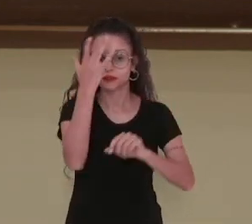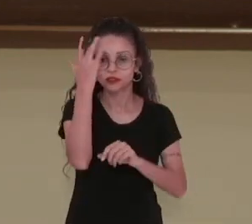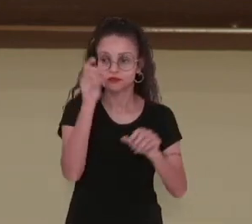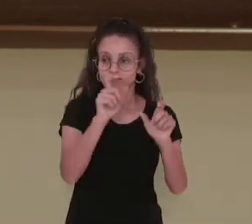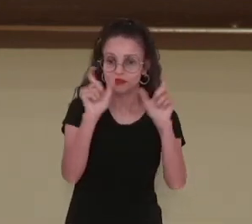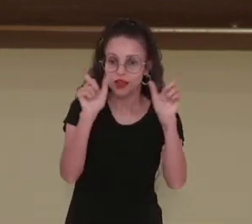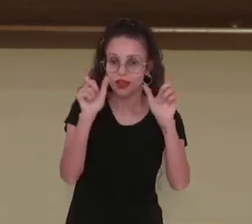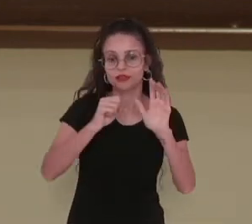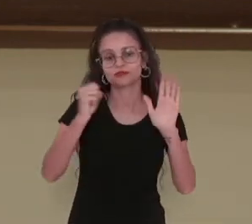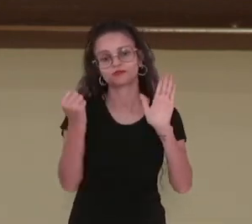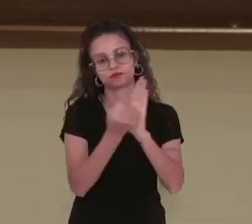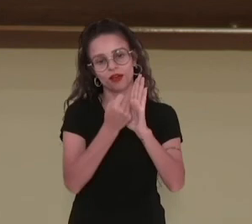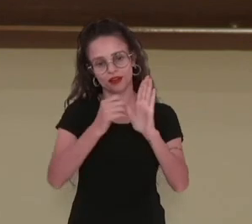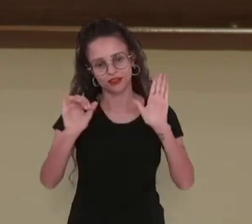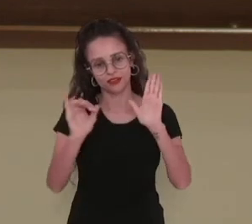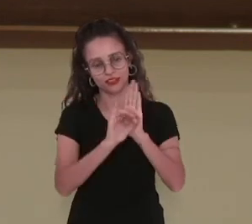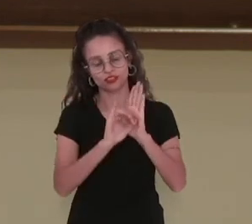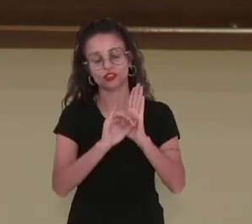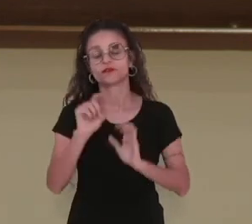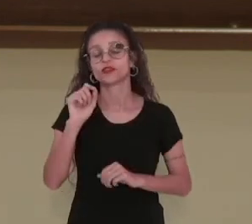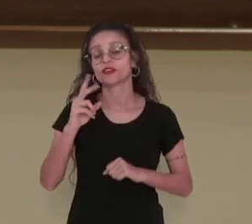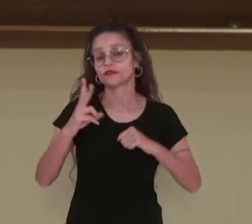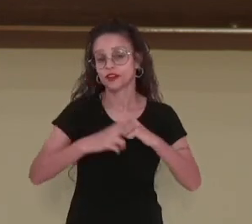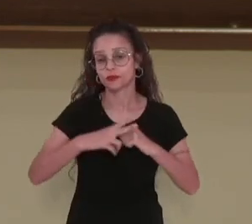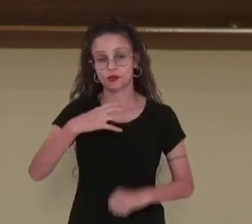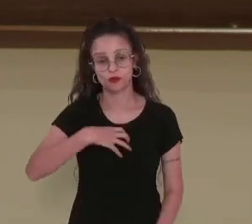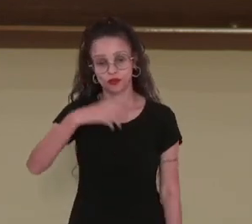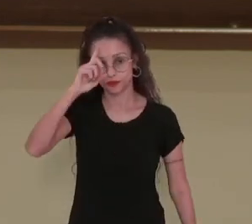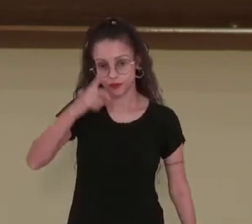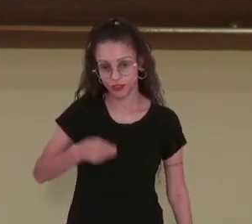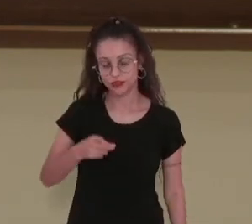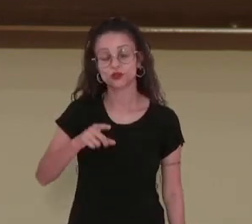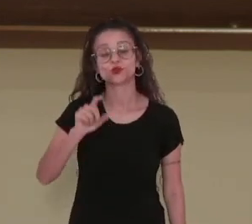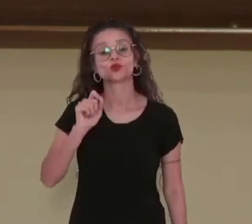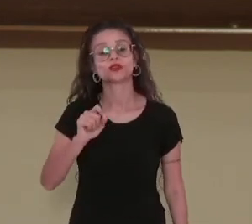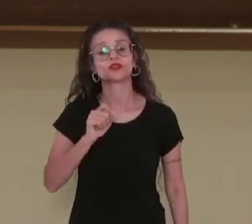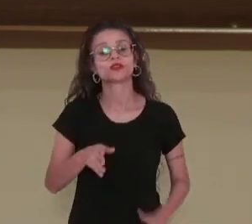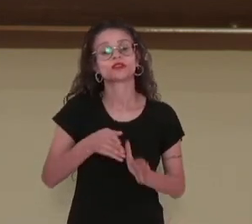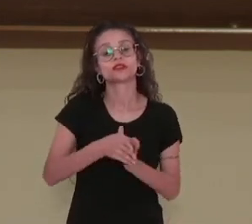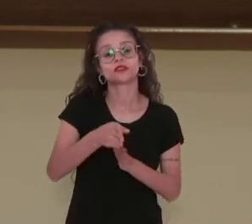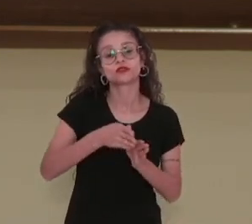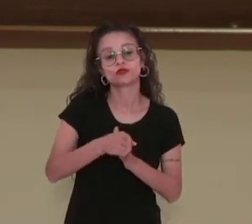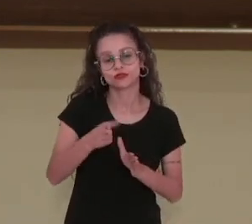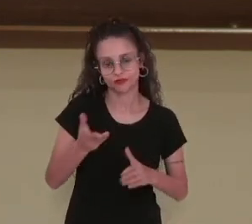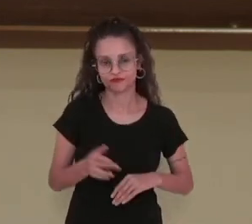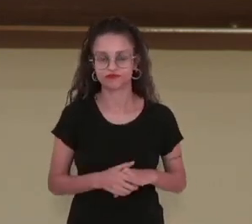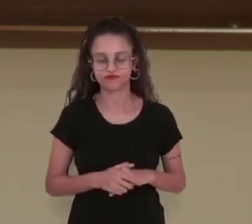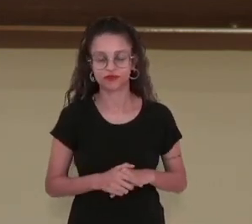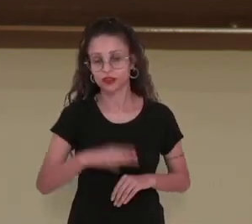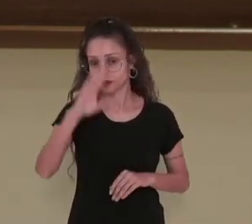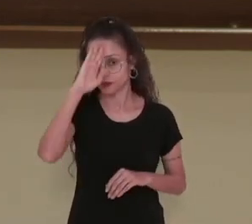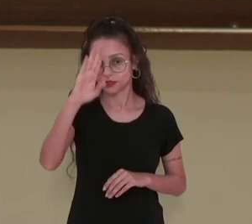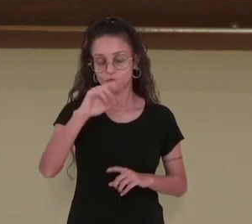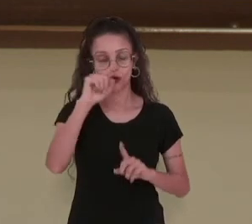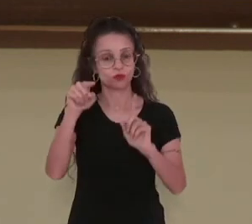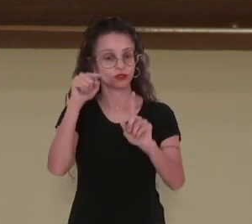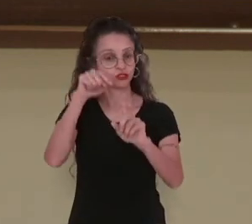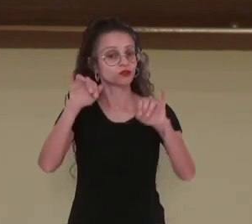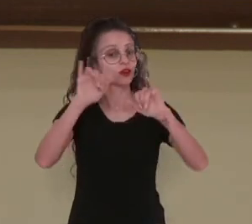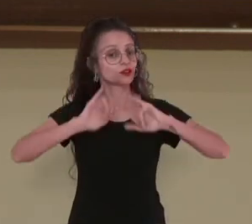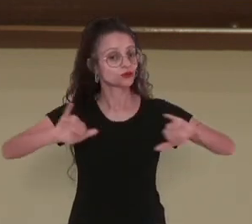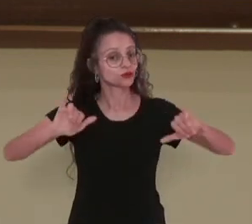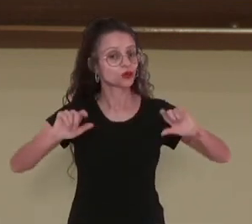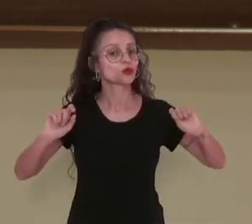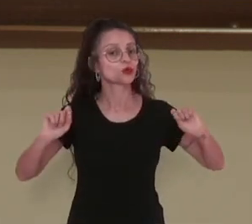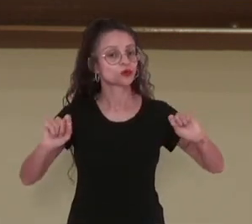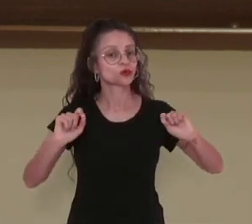campanha. Verbos, modo imperativo, indicam instruções ou ordens. O principal objetivo do anúncio